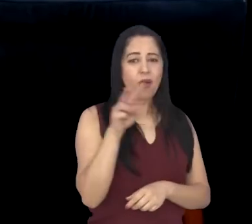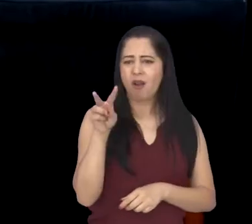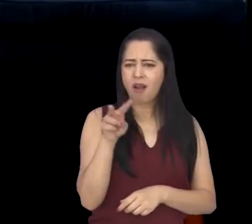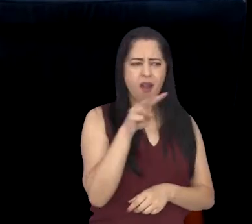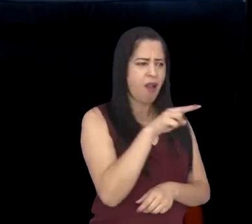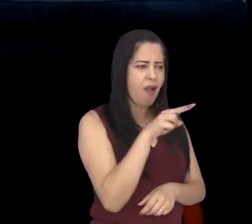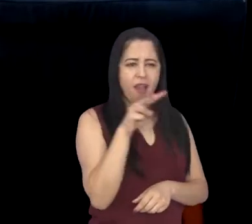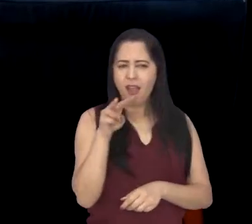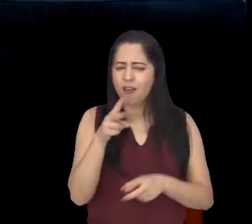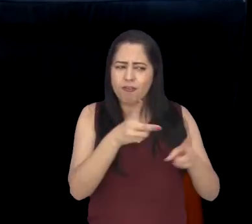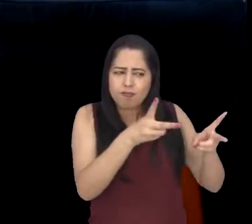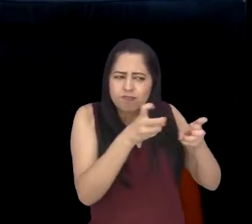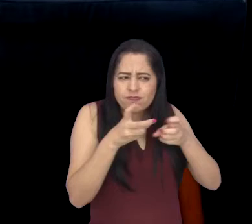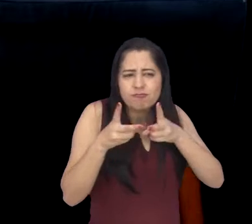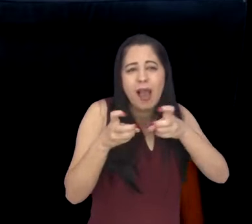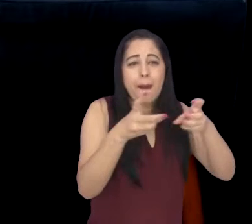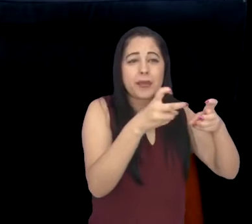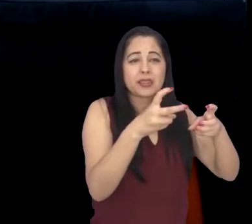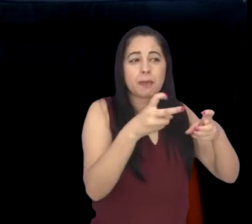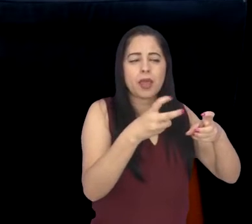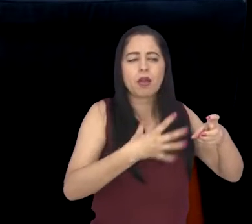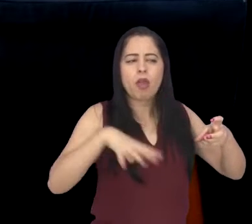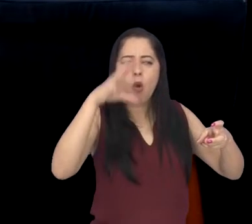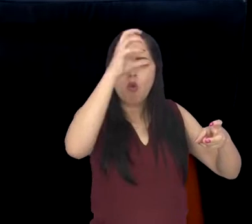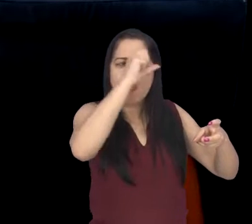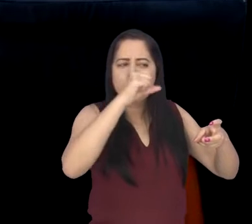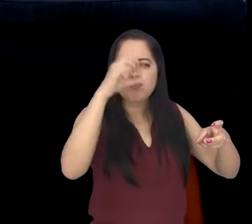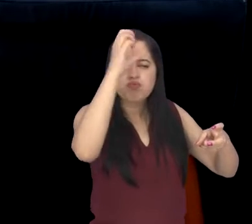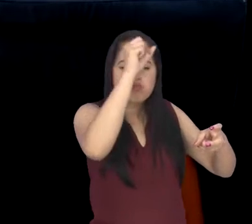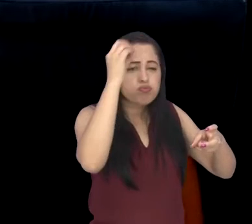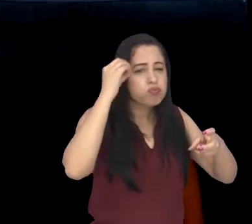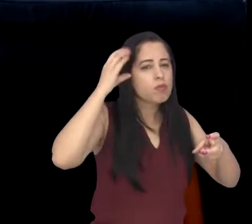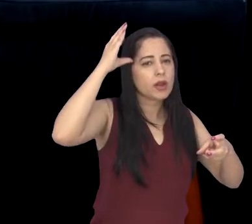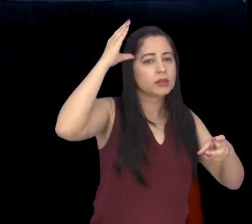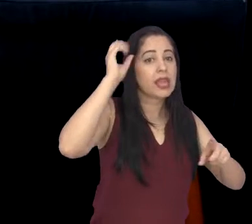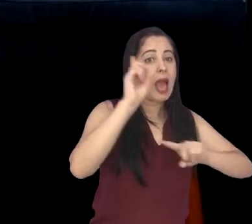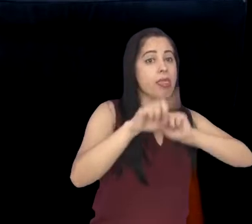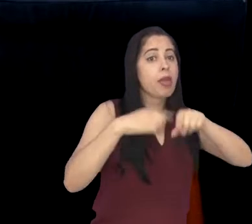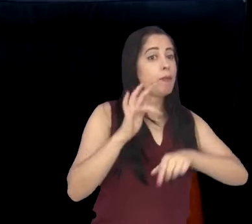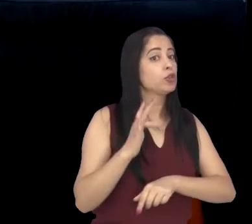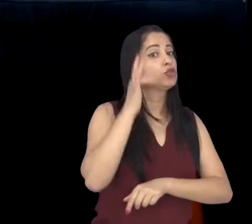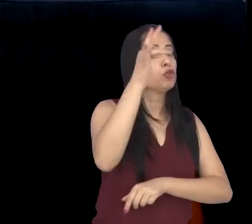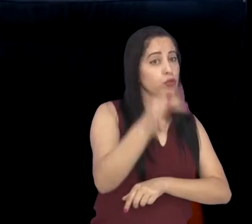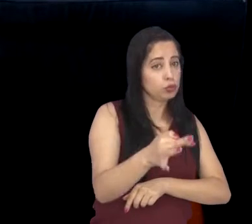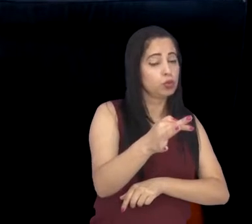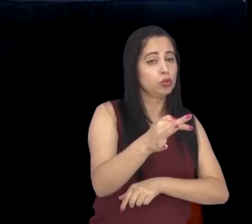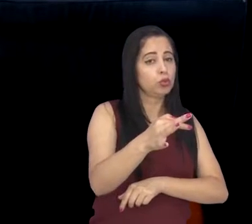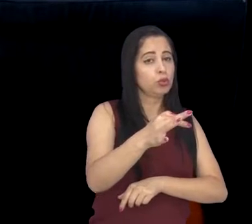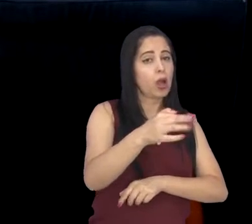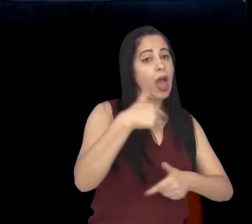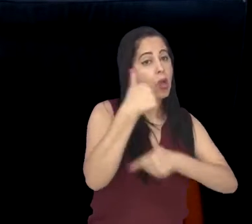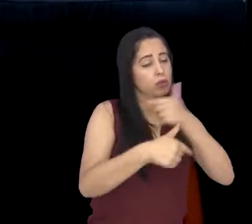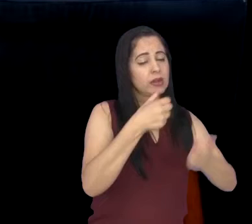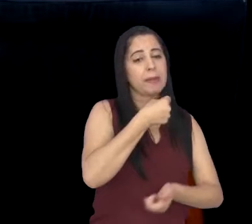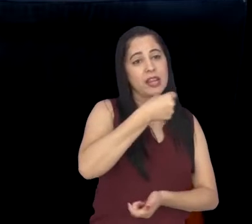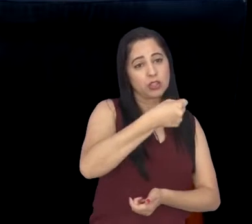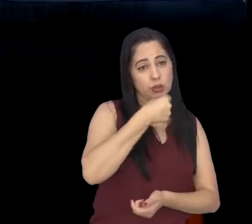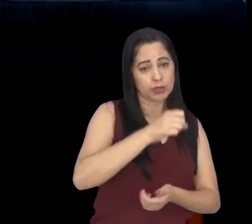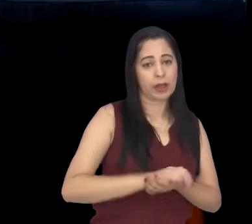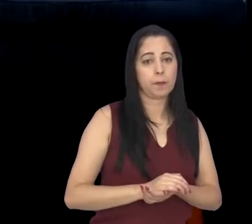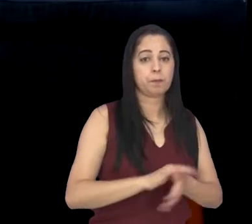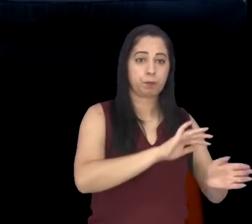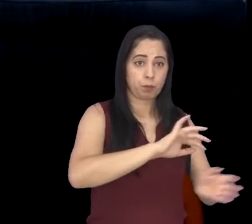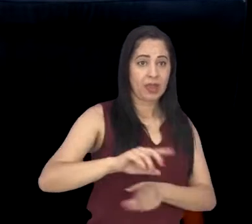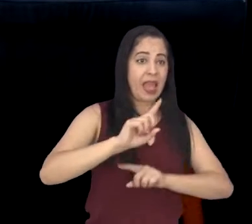a me motivar culturalmente para um dia chegar no jornalismo. E o esporte, né, que eu adorava ver